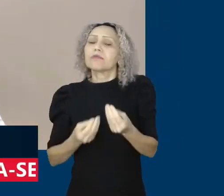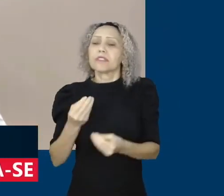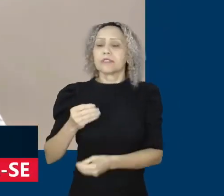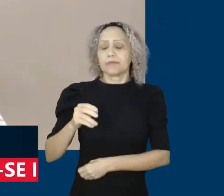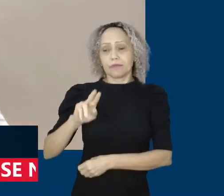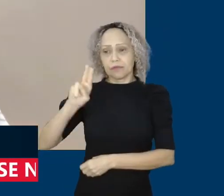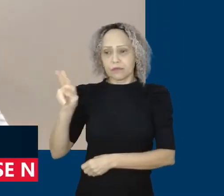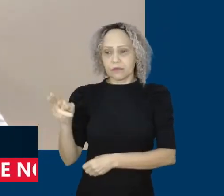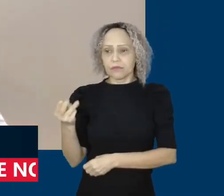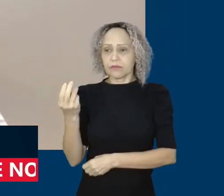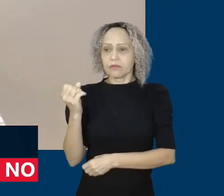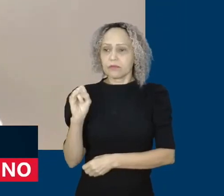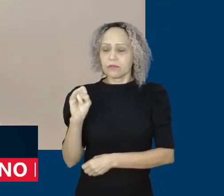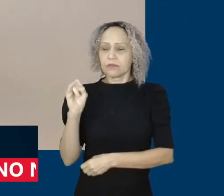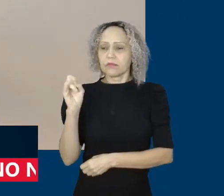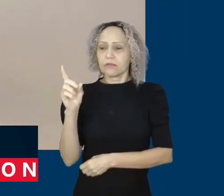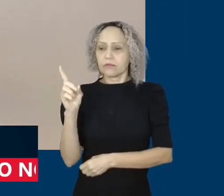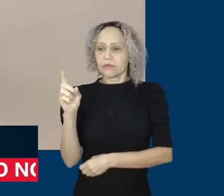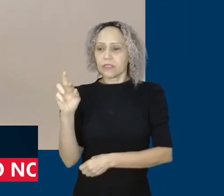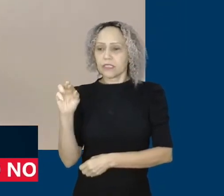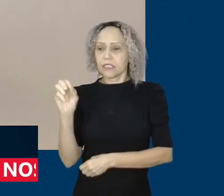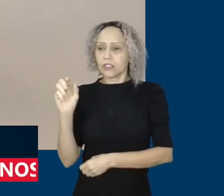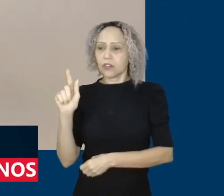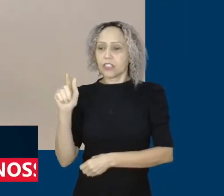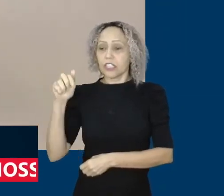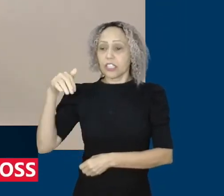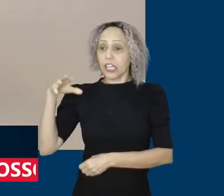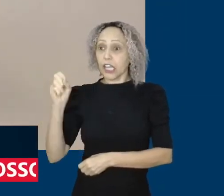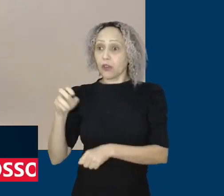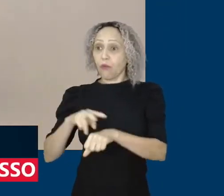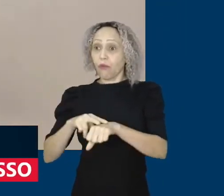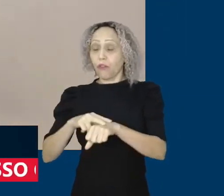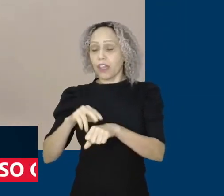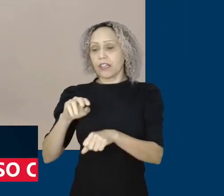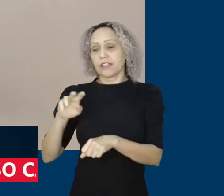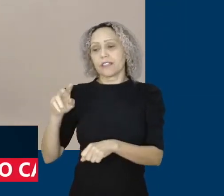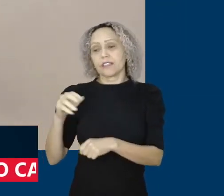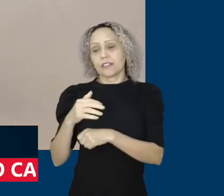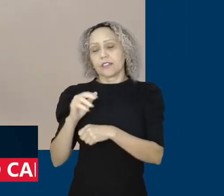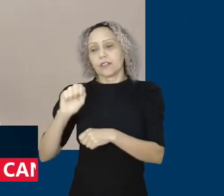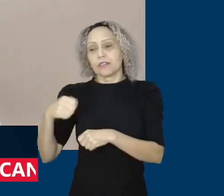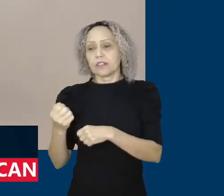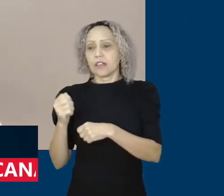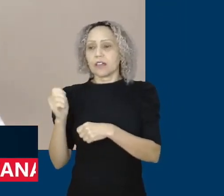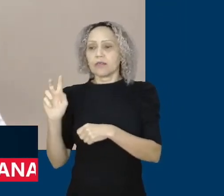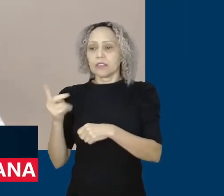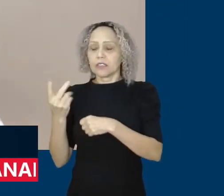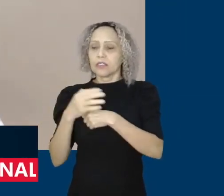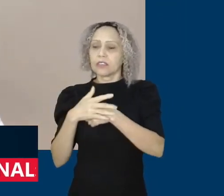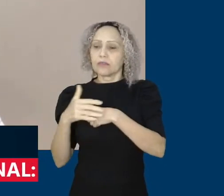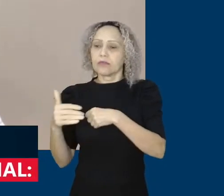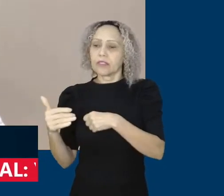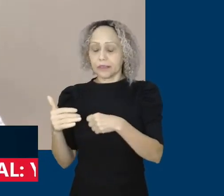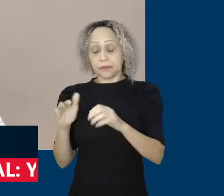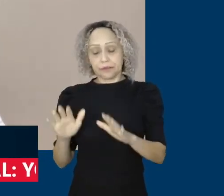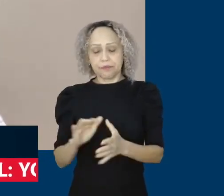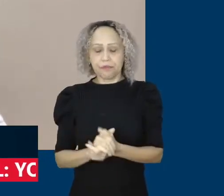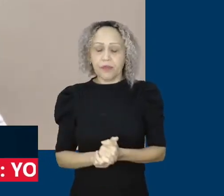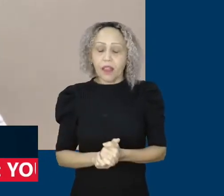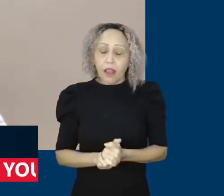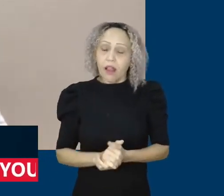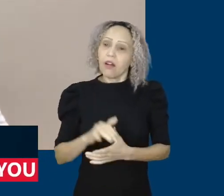A questão da transição energética é um fato, preocupa, né, em todo o mundo, todos os países, não só a nível governamental,